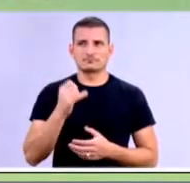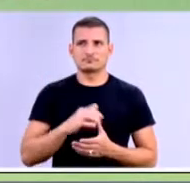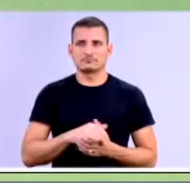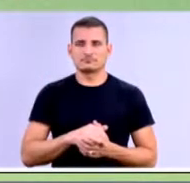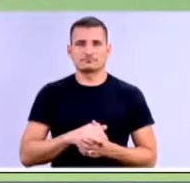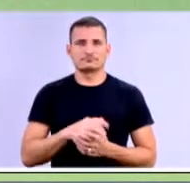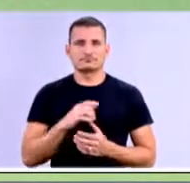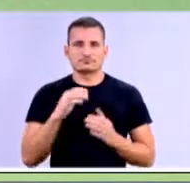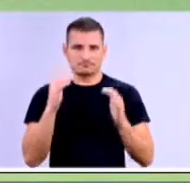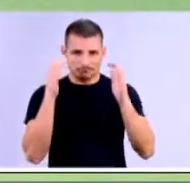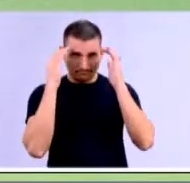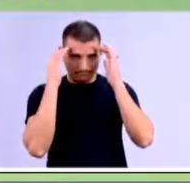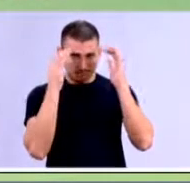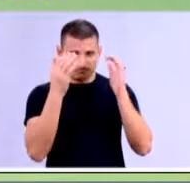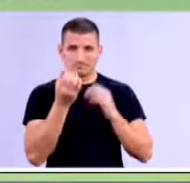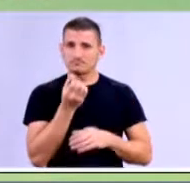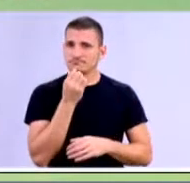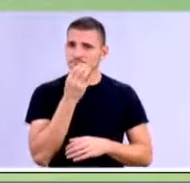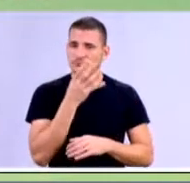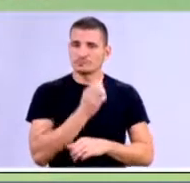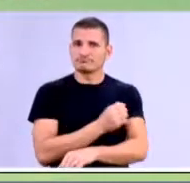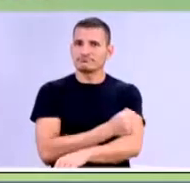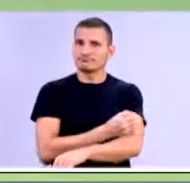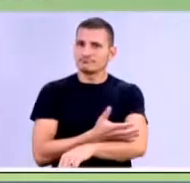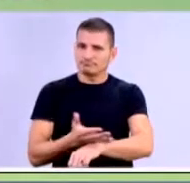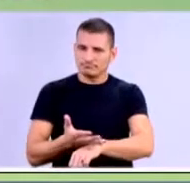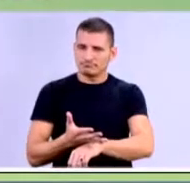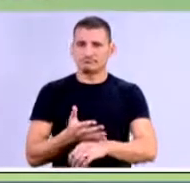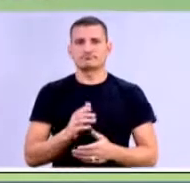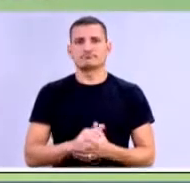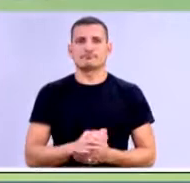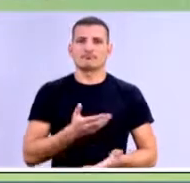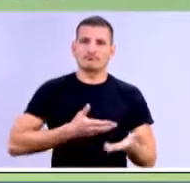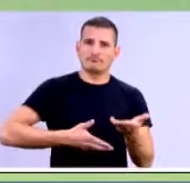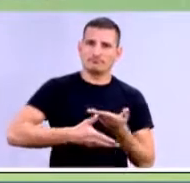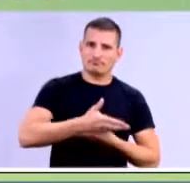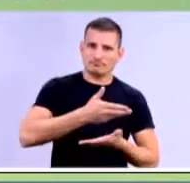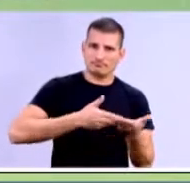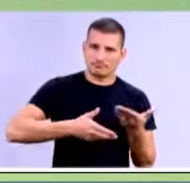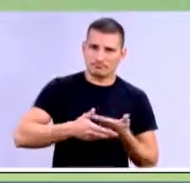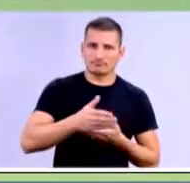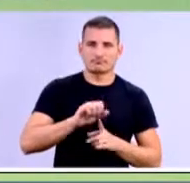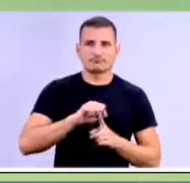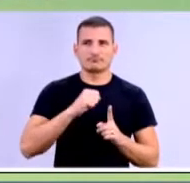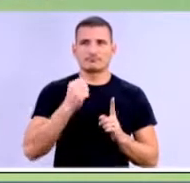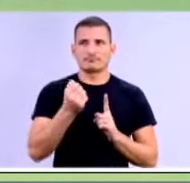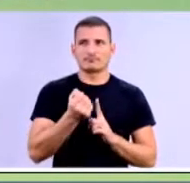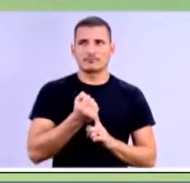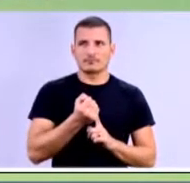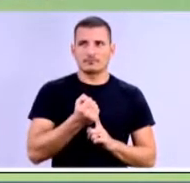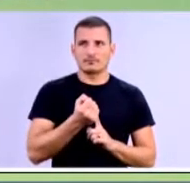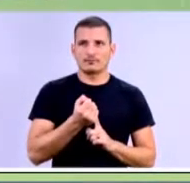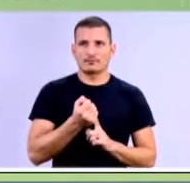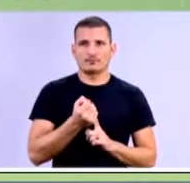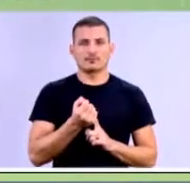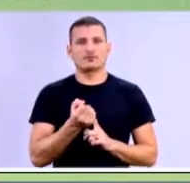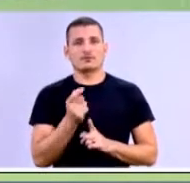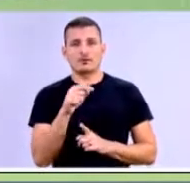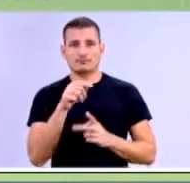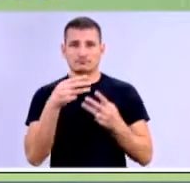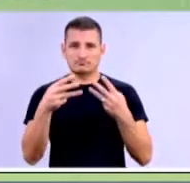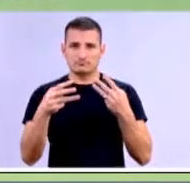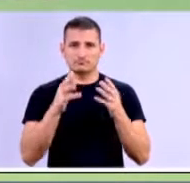bons costumes quando nos relacionamos socialmente por meio das